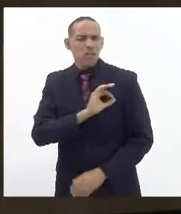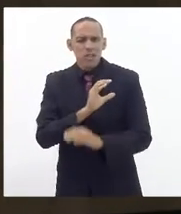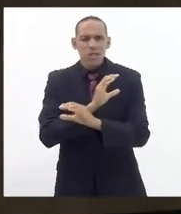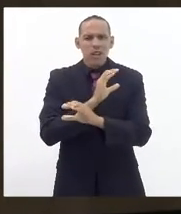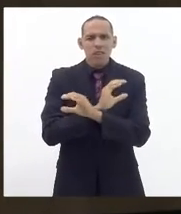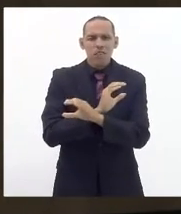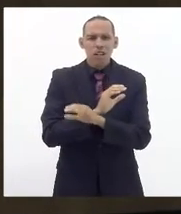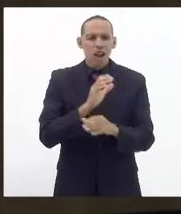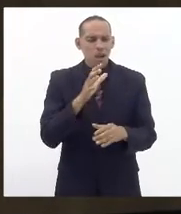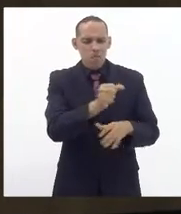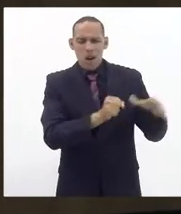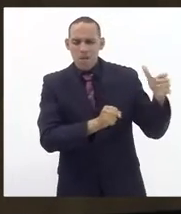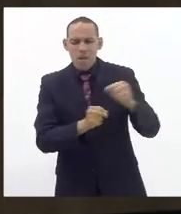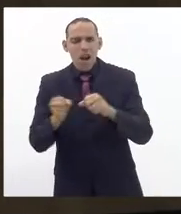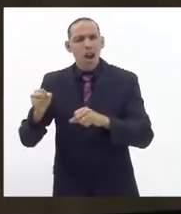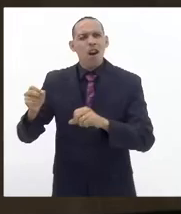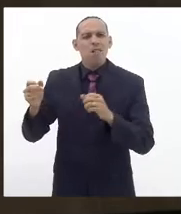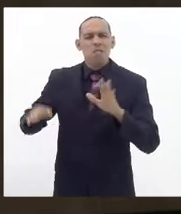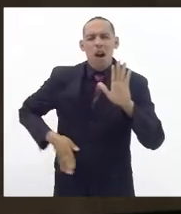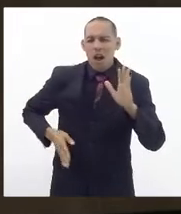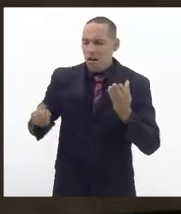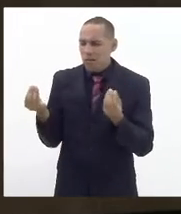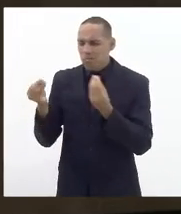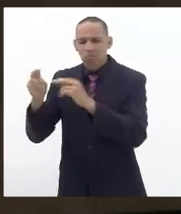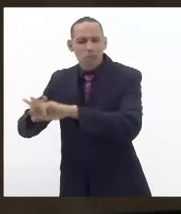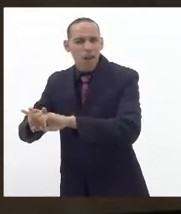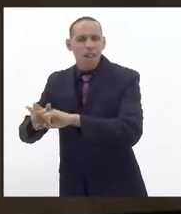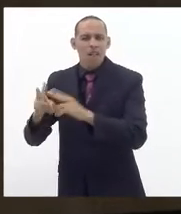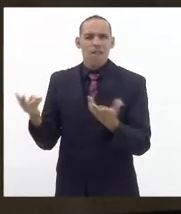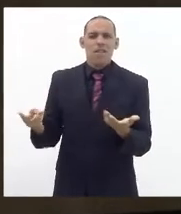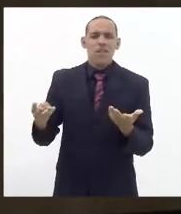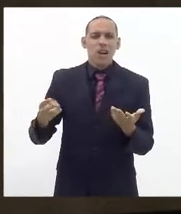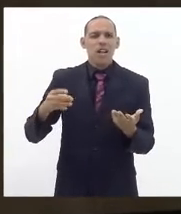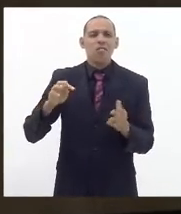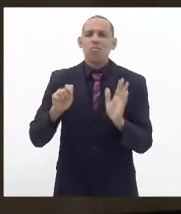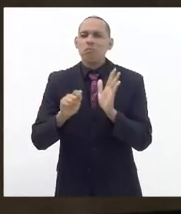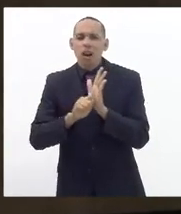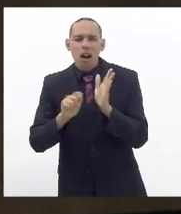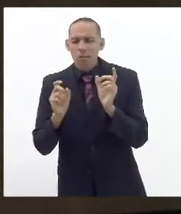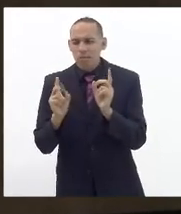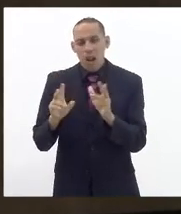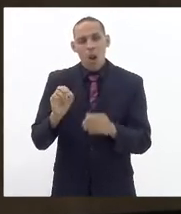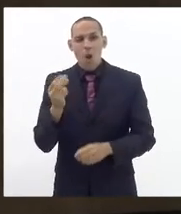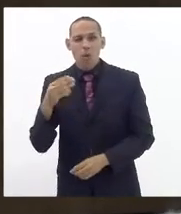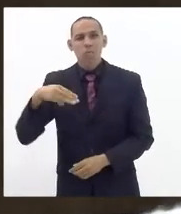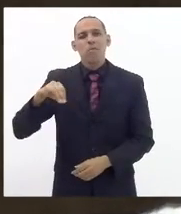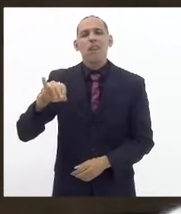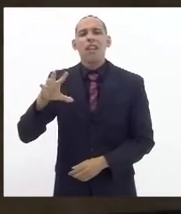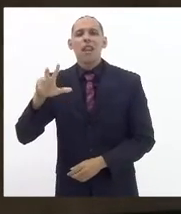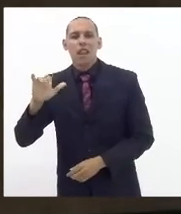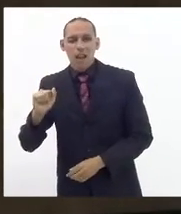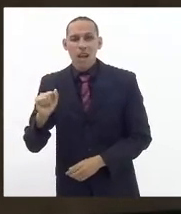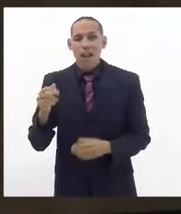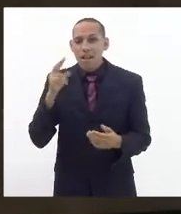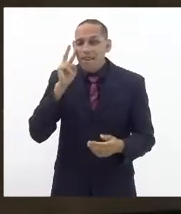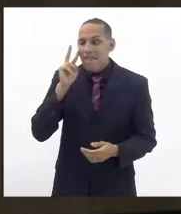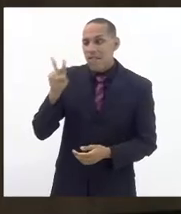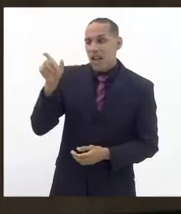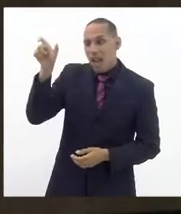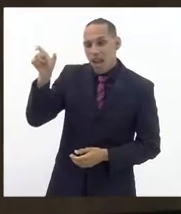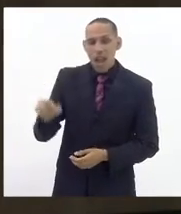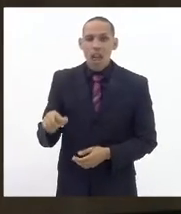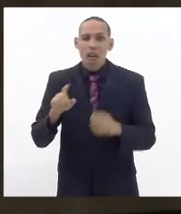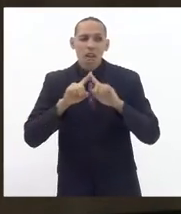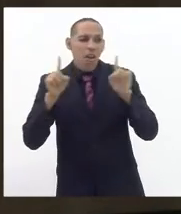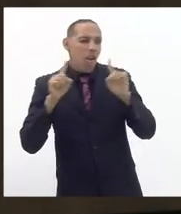milícia. O que eu vejo é uma CPI que aconteceu há muito tempo atrás e que esse cidadão faz alarido até hoje e